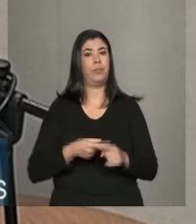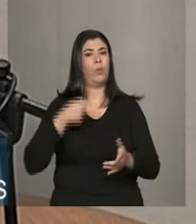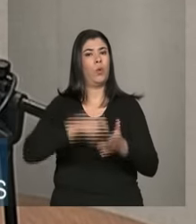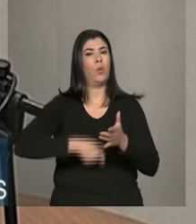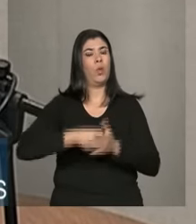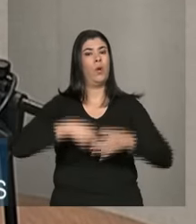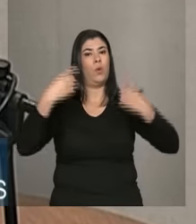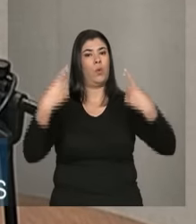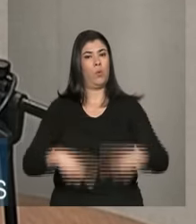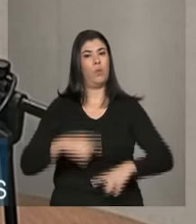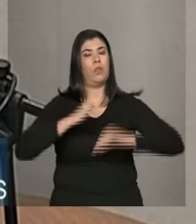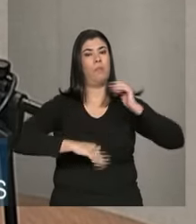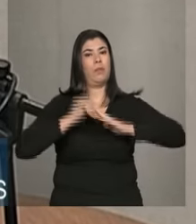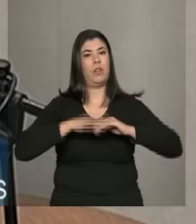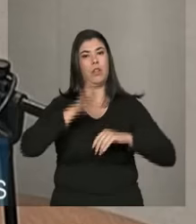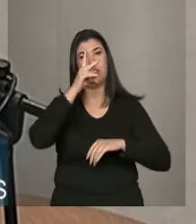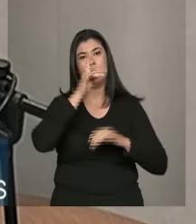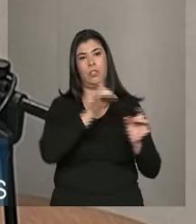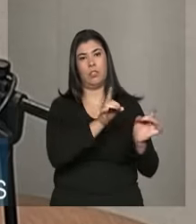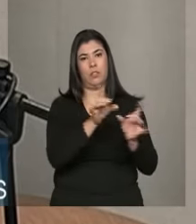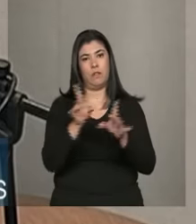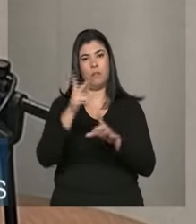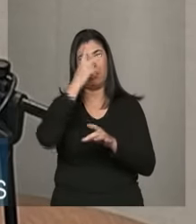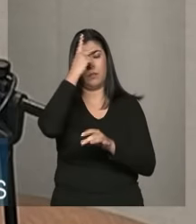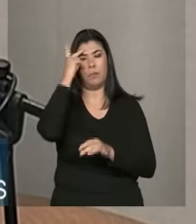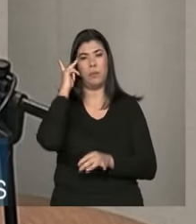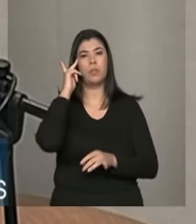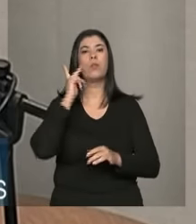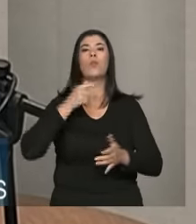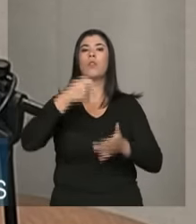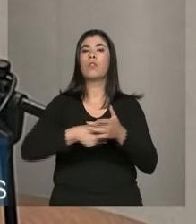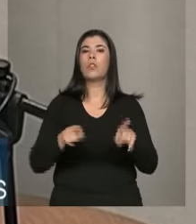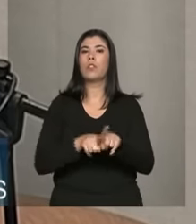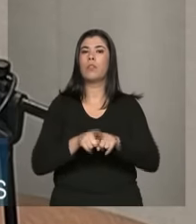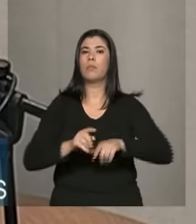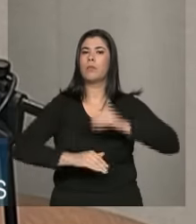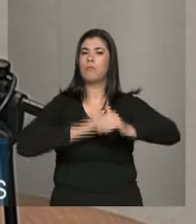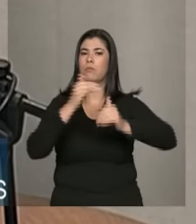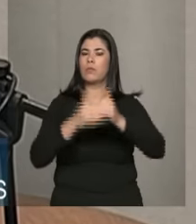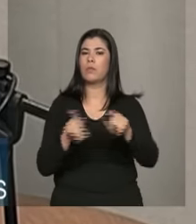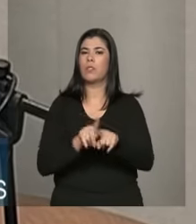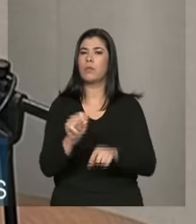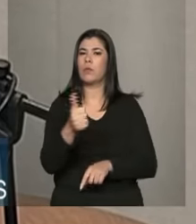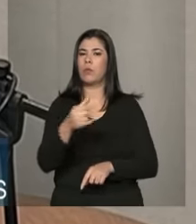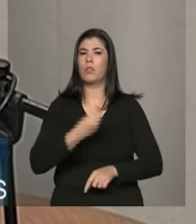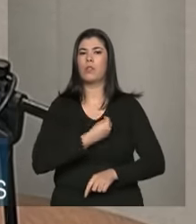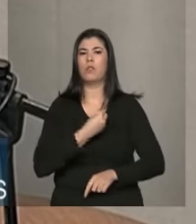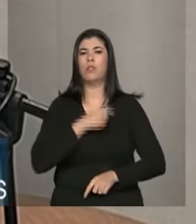é trabar em do desenvolviment daus